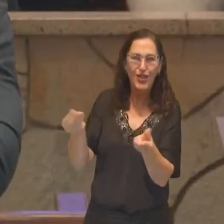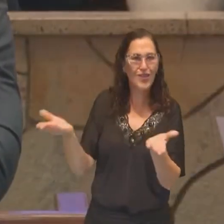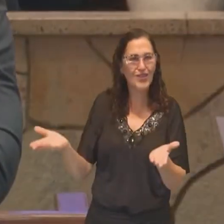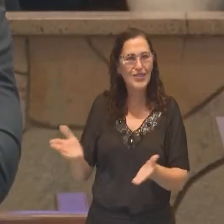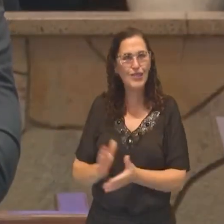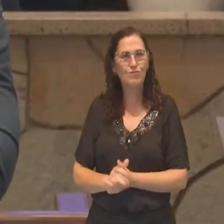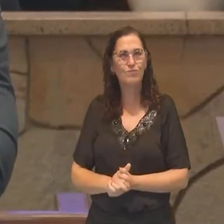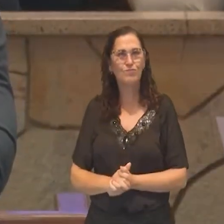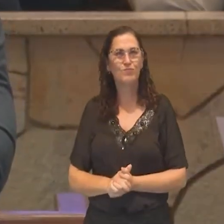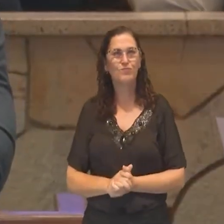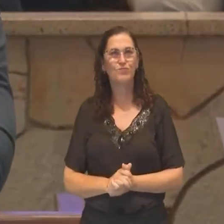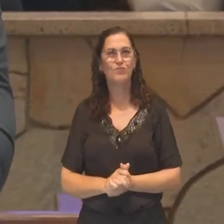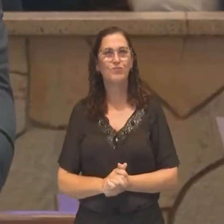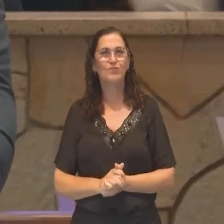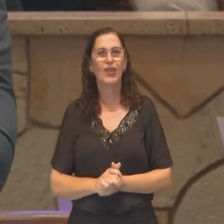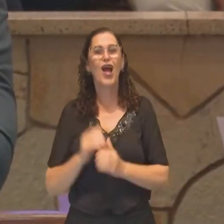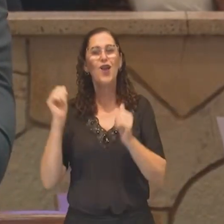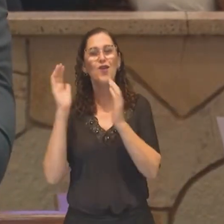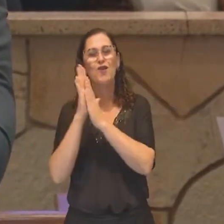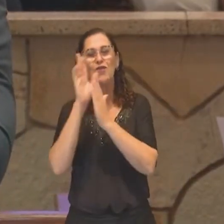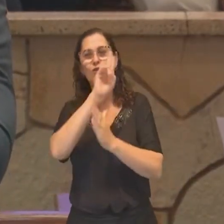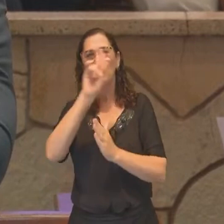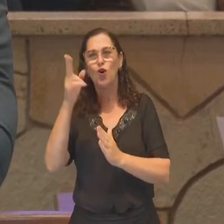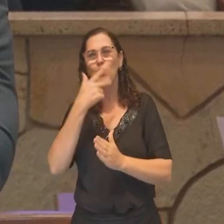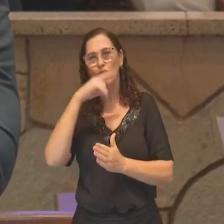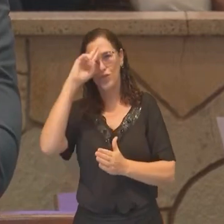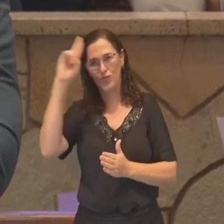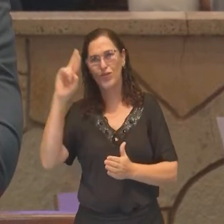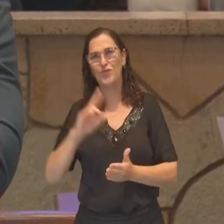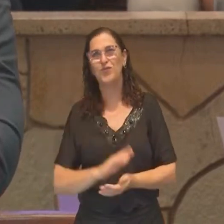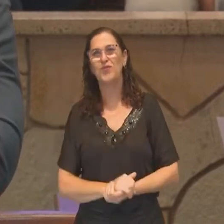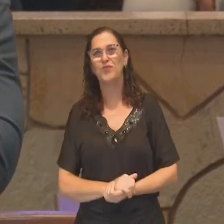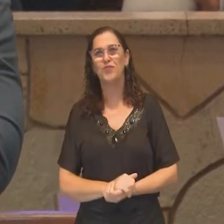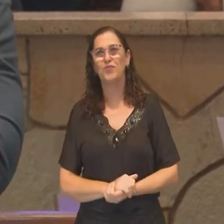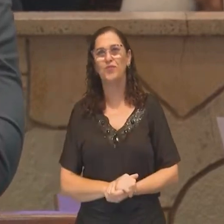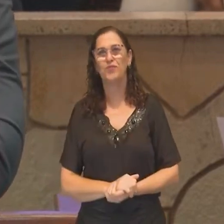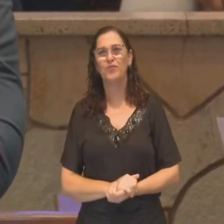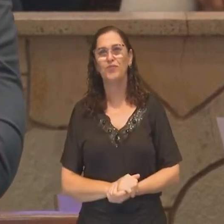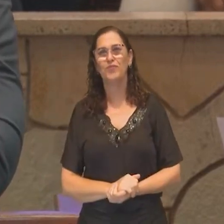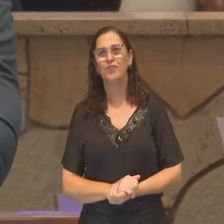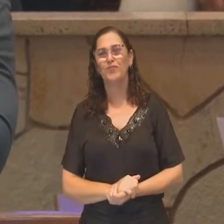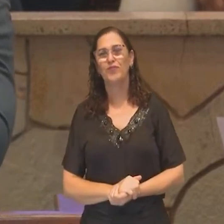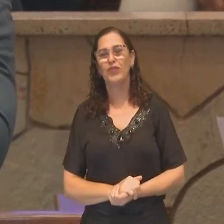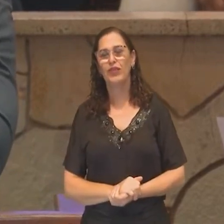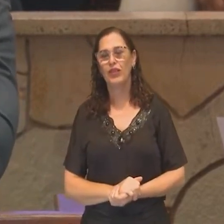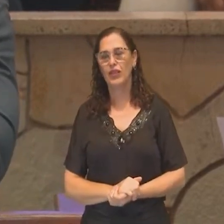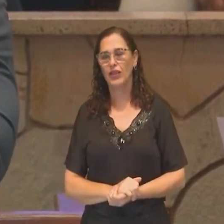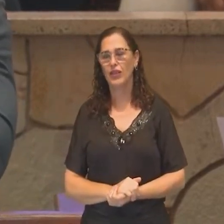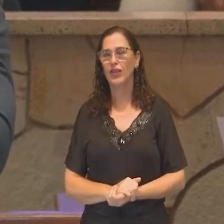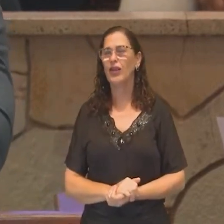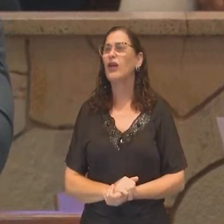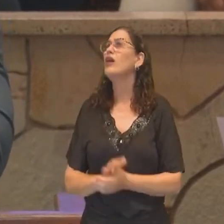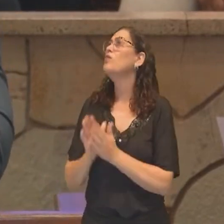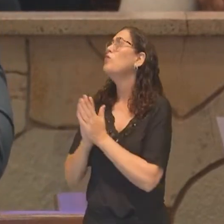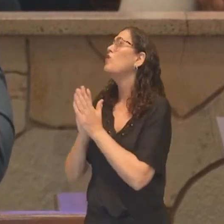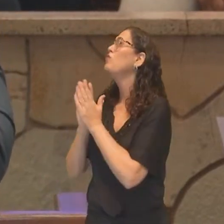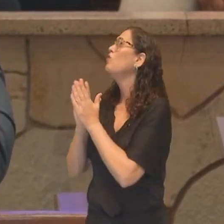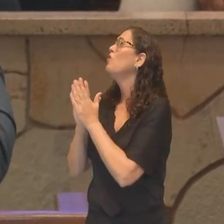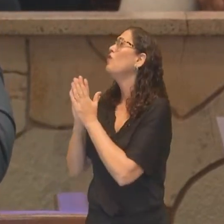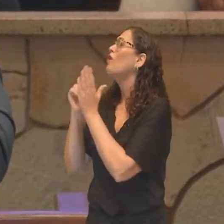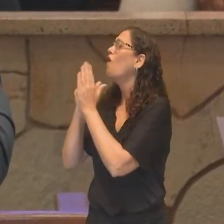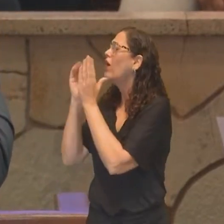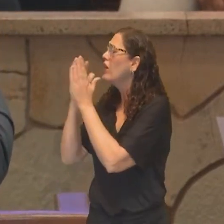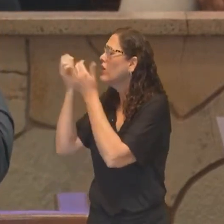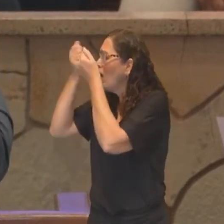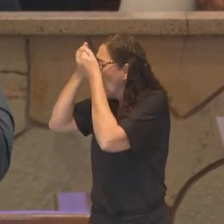dado. Louvado seja o nome do Senhor. Abra, Senhor, que seja essa a nossa oração,